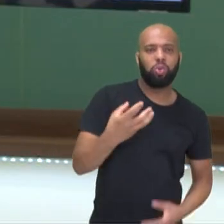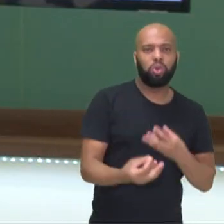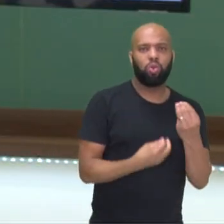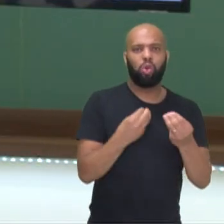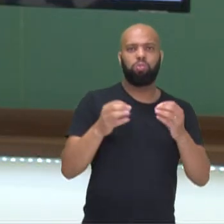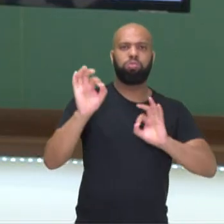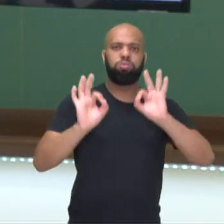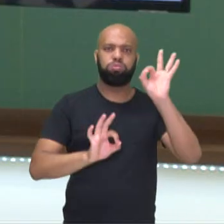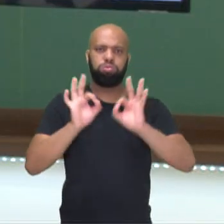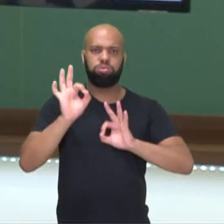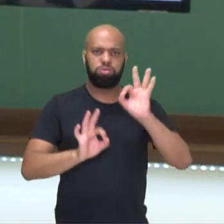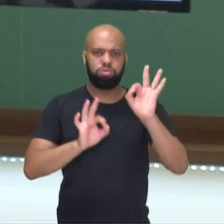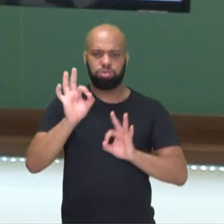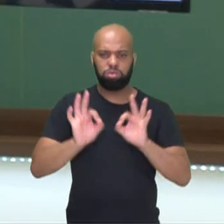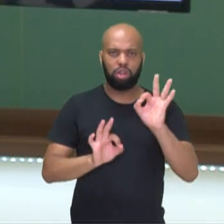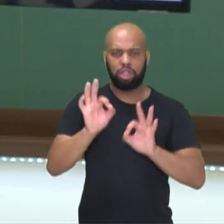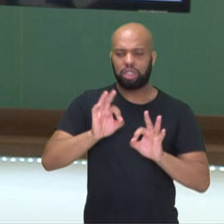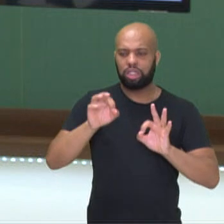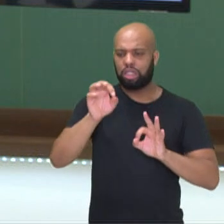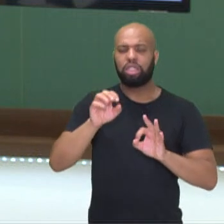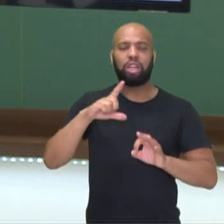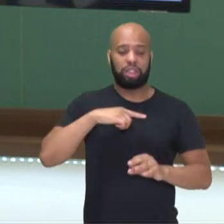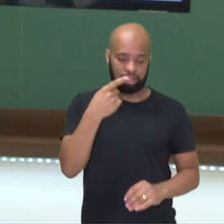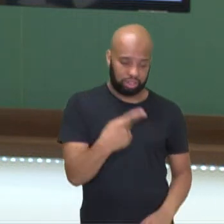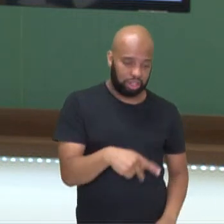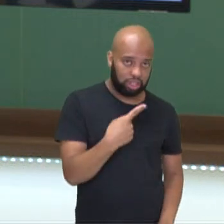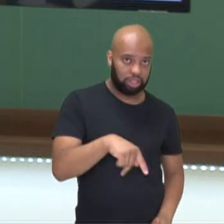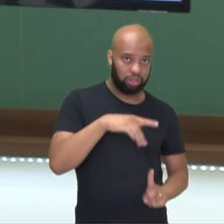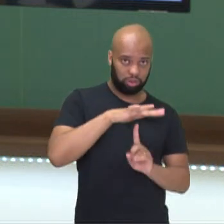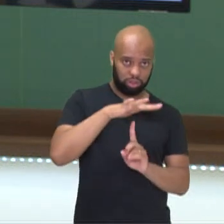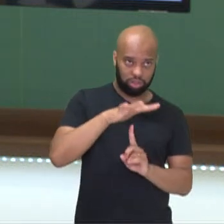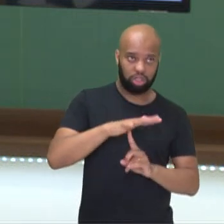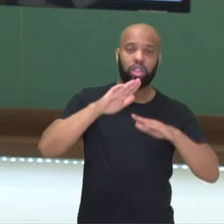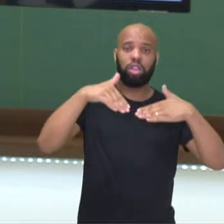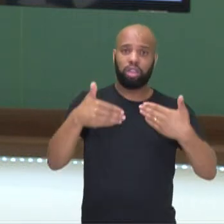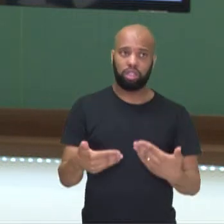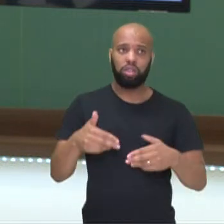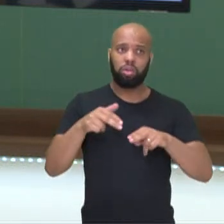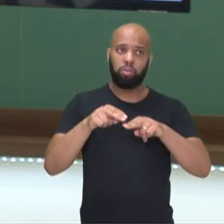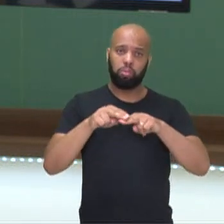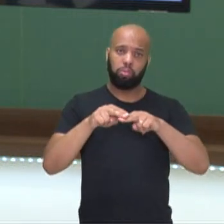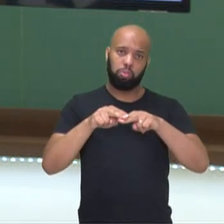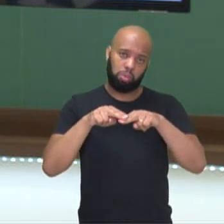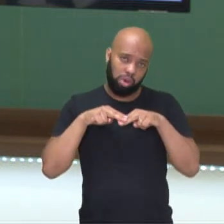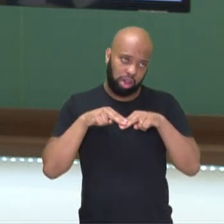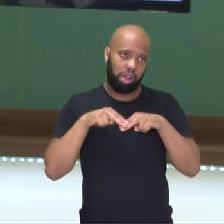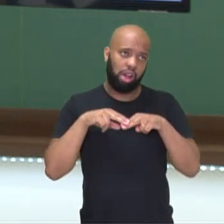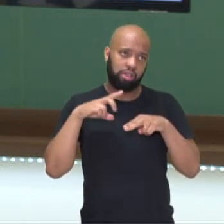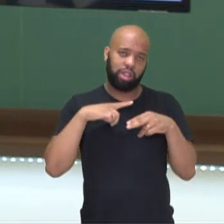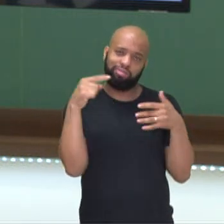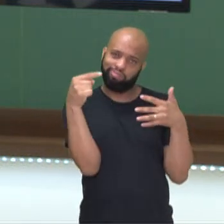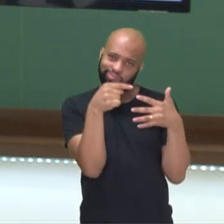ou da regionalização existente no território paranaense e que por questões